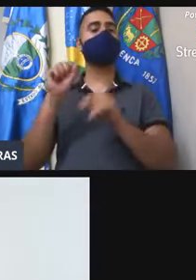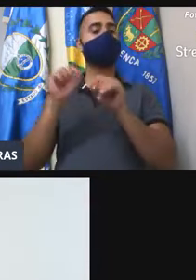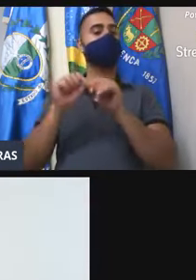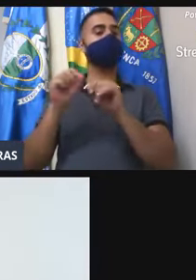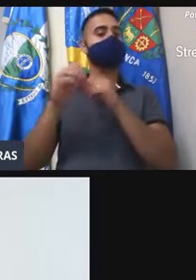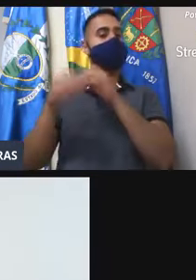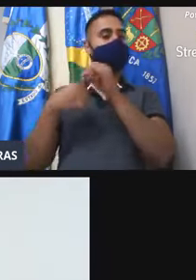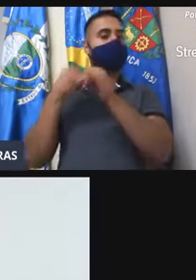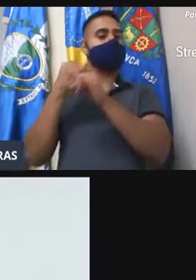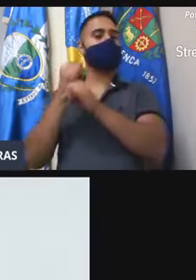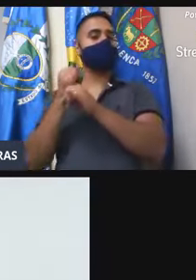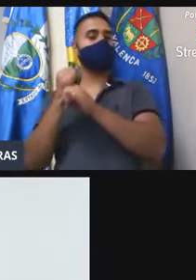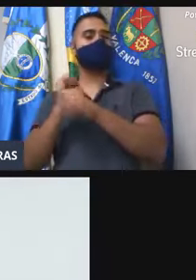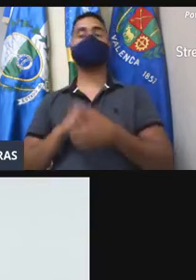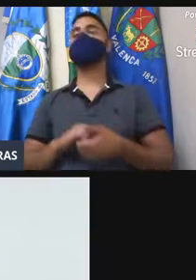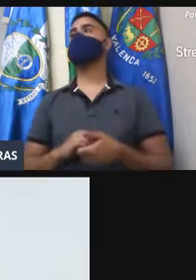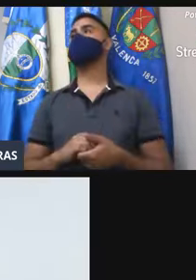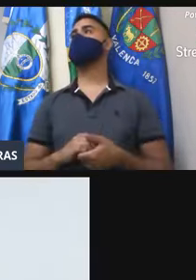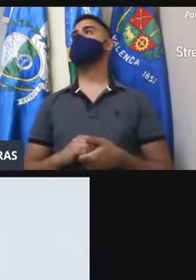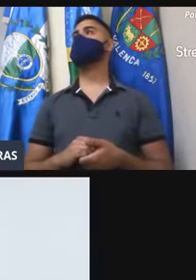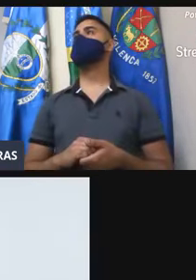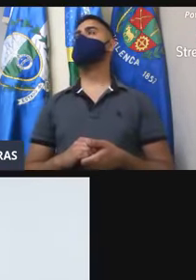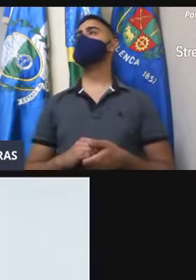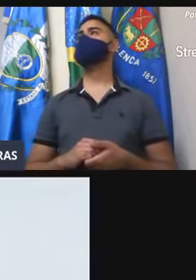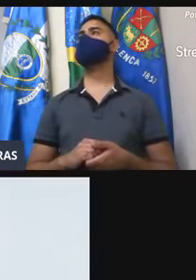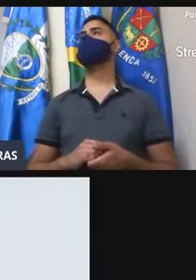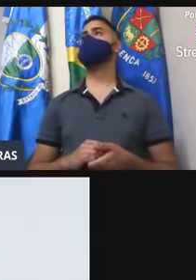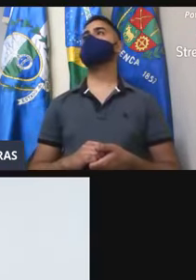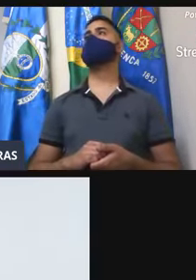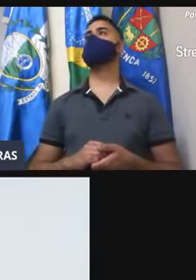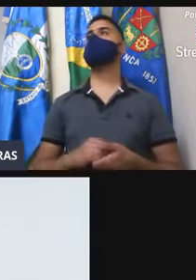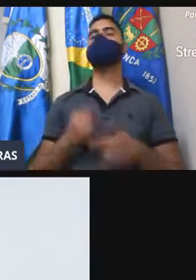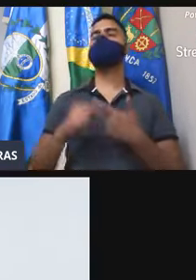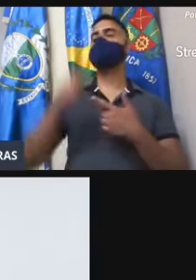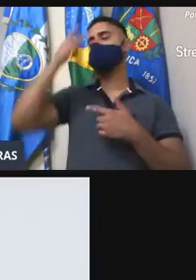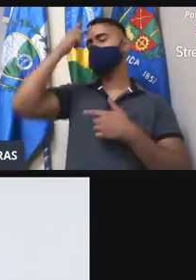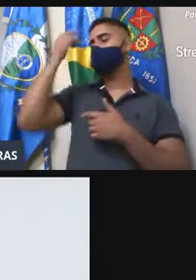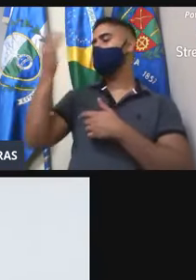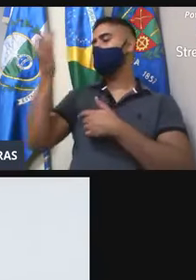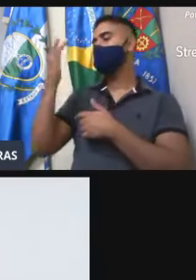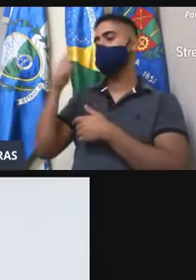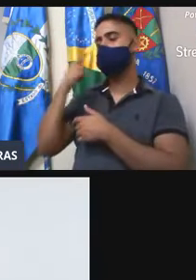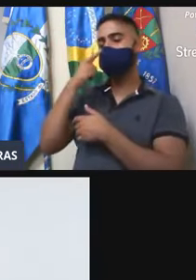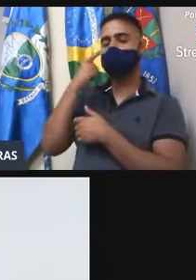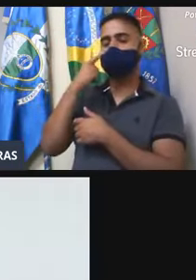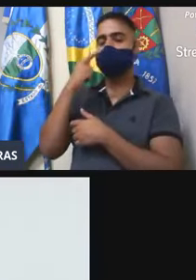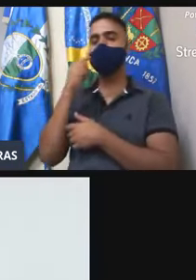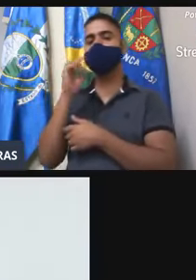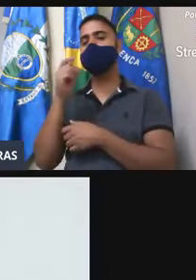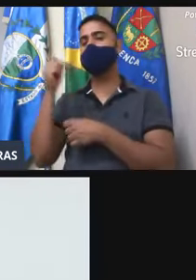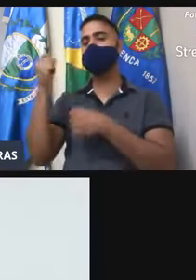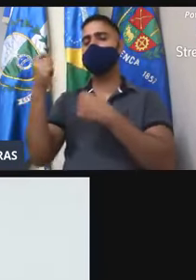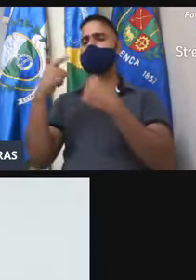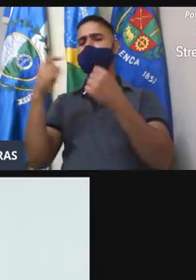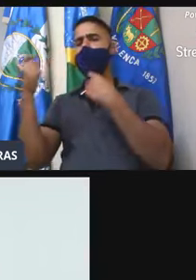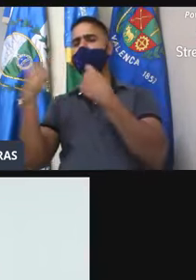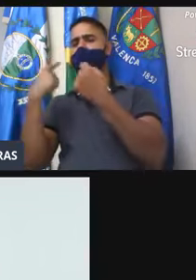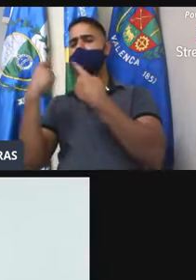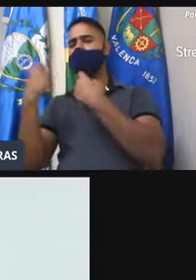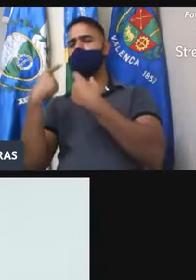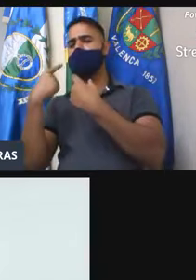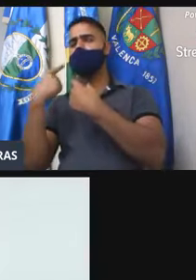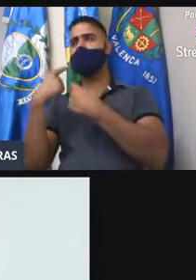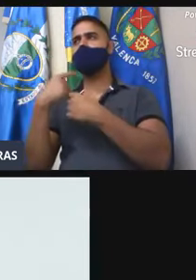situação, porque os adversários, como diz o professor Rafael, está aí só para as críticas. Então, para a gente,